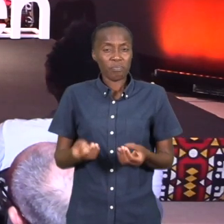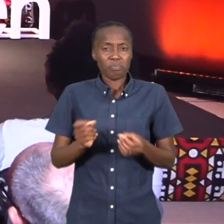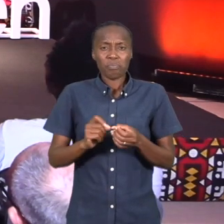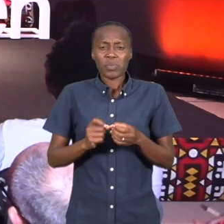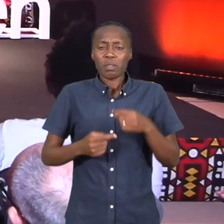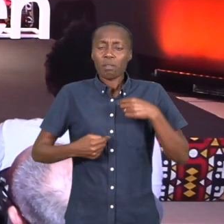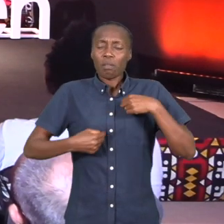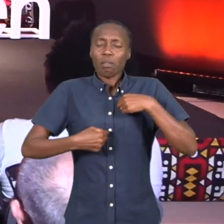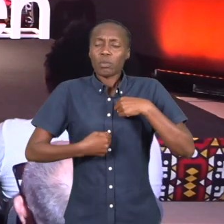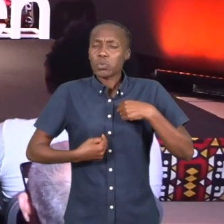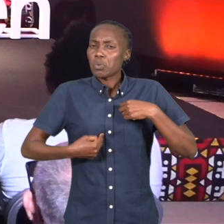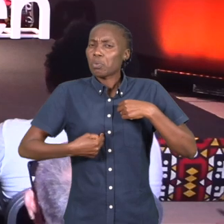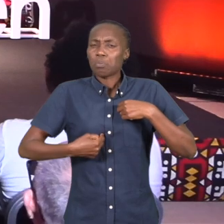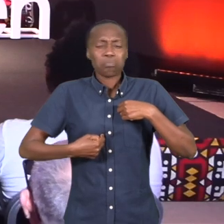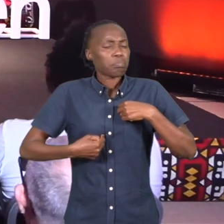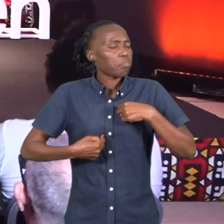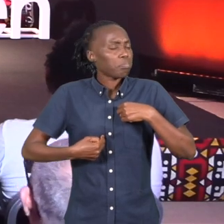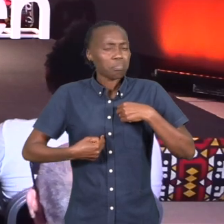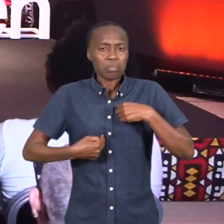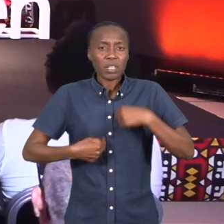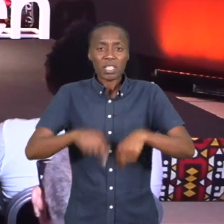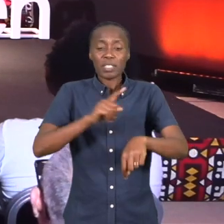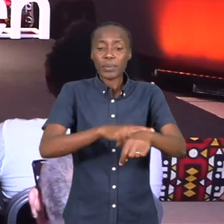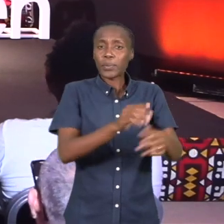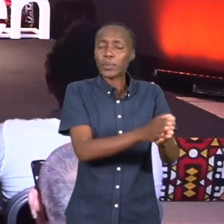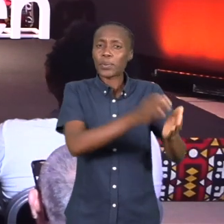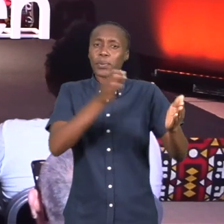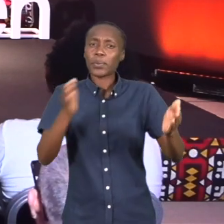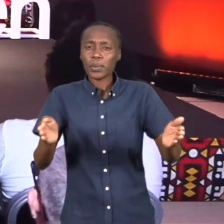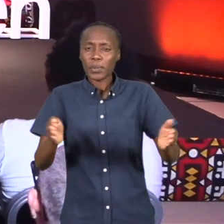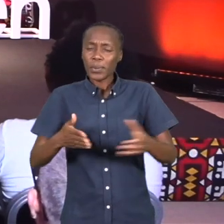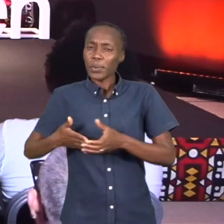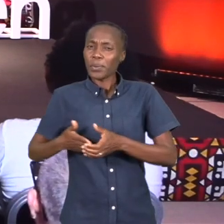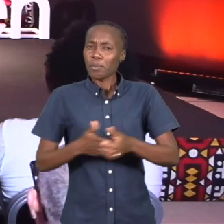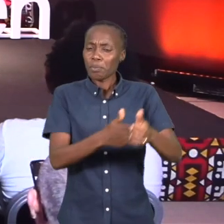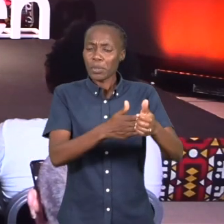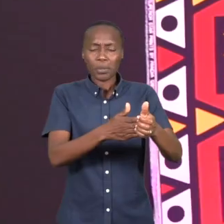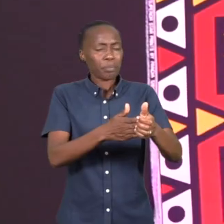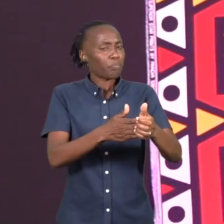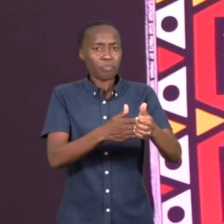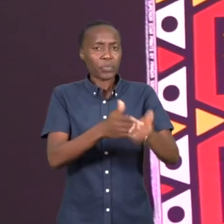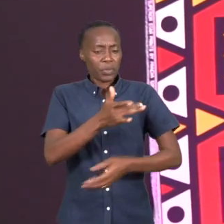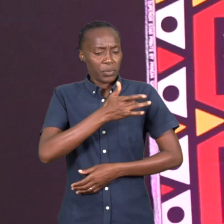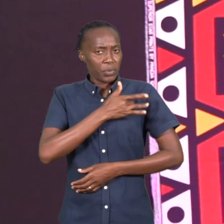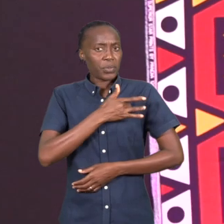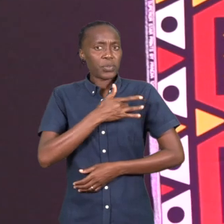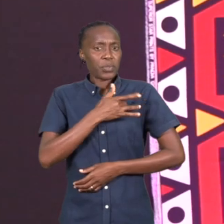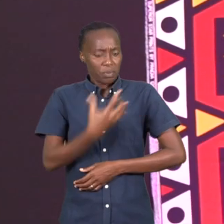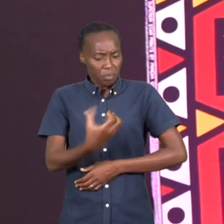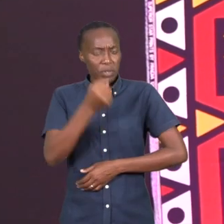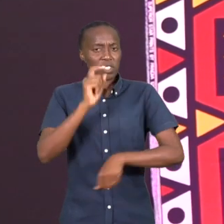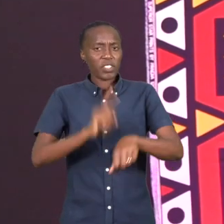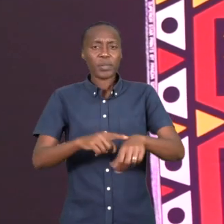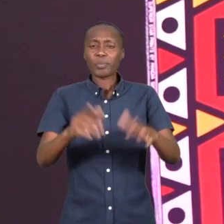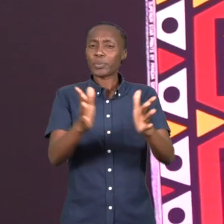eu não sofro nenhuma pressão para fazer as coisas no tempo e na forma dos outros. Sinto que posso dedicar o